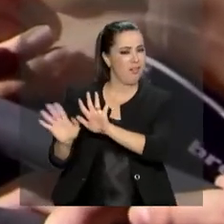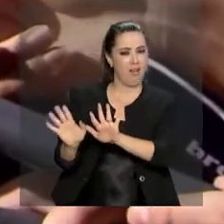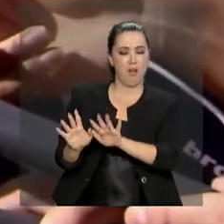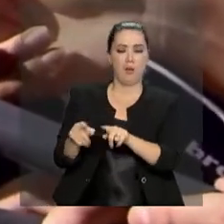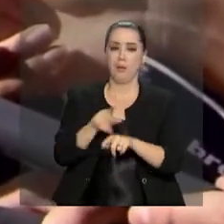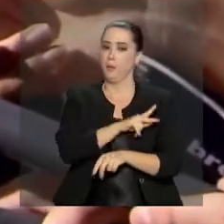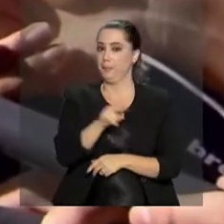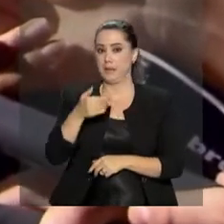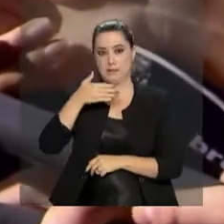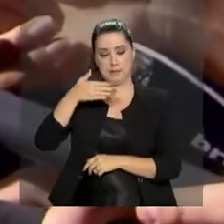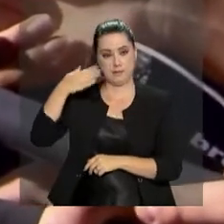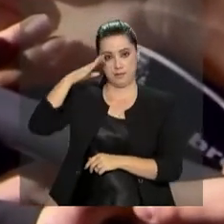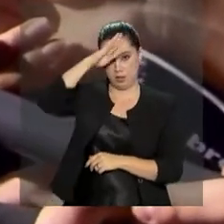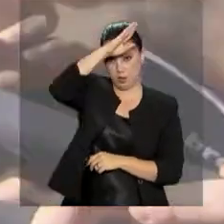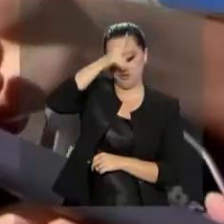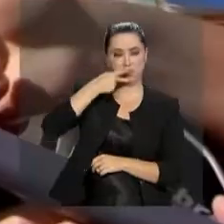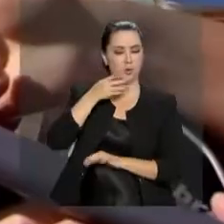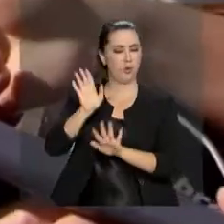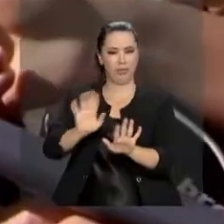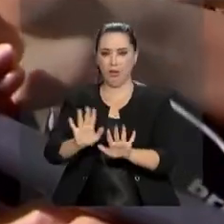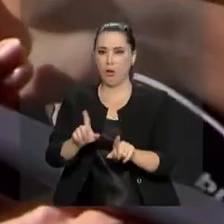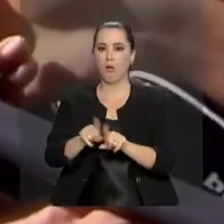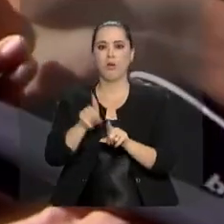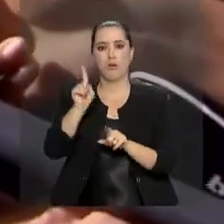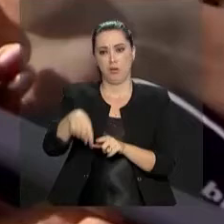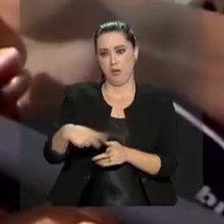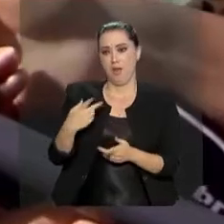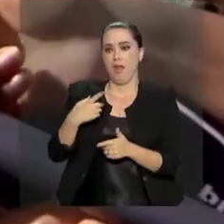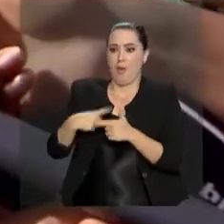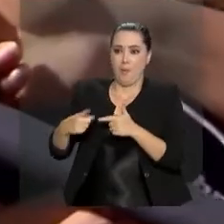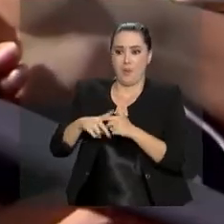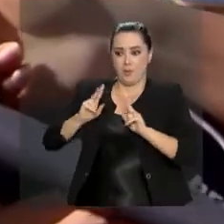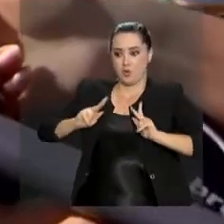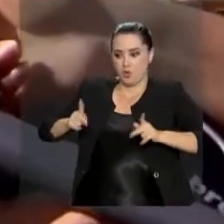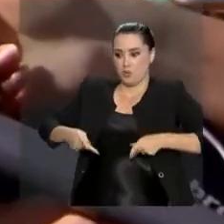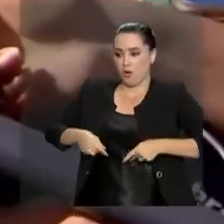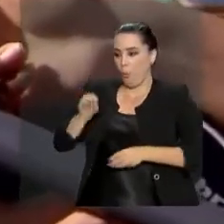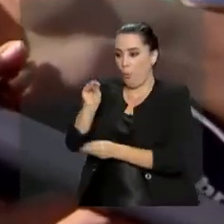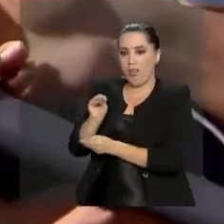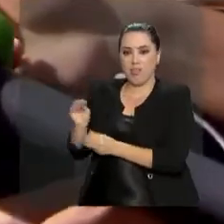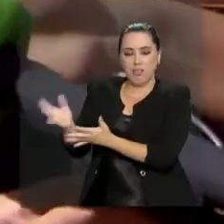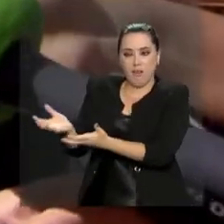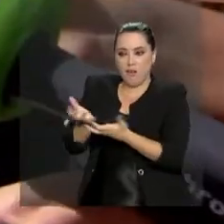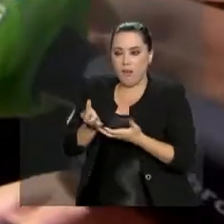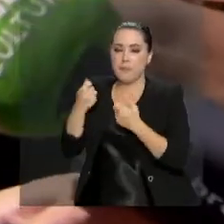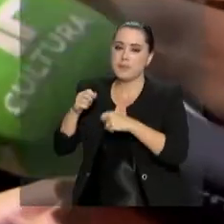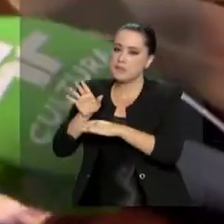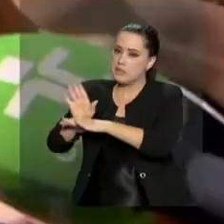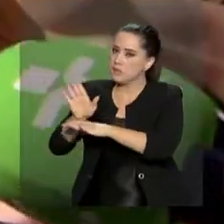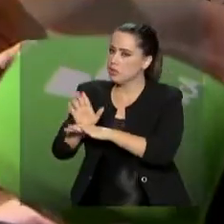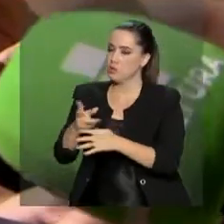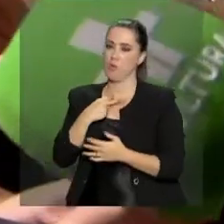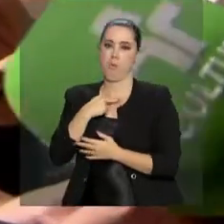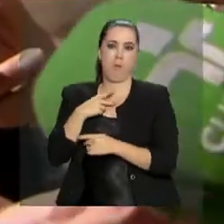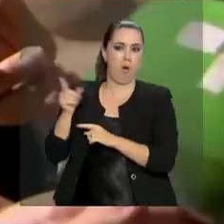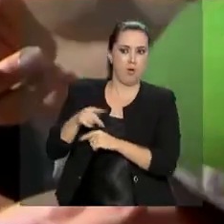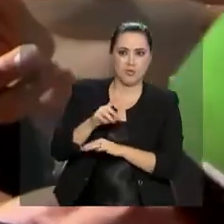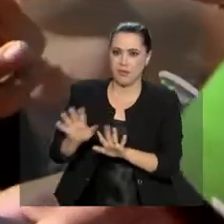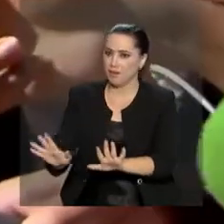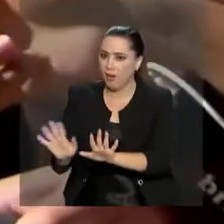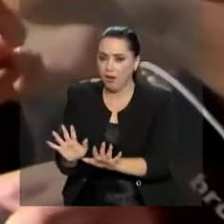presidente já disse que não é o caso e seu problema humanitário não tem como negar esse apoio ao programa humanitário